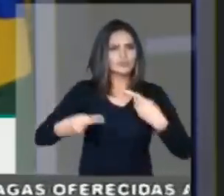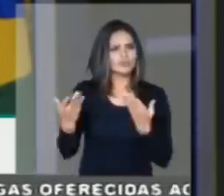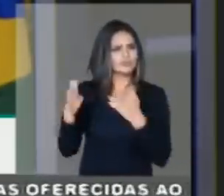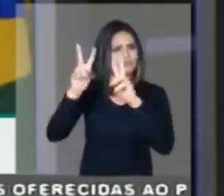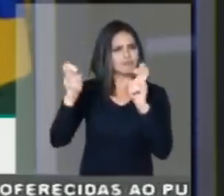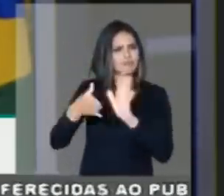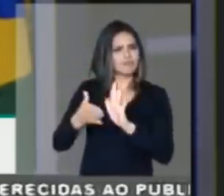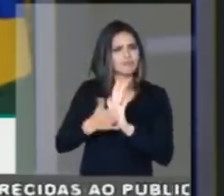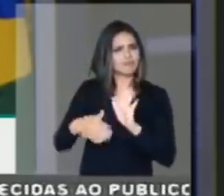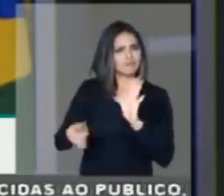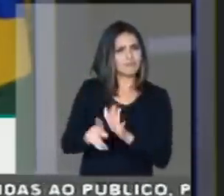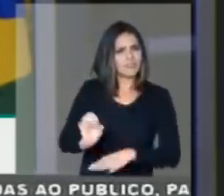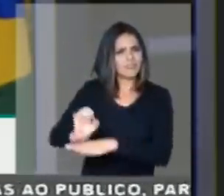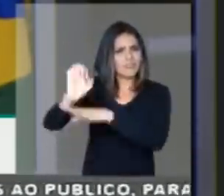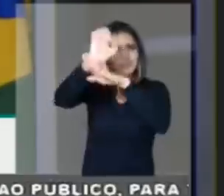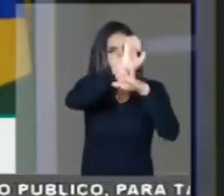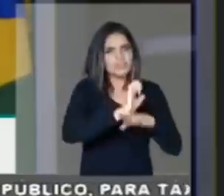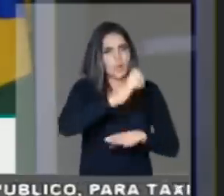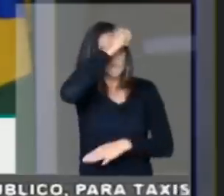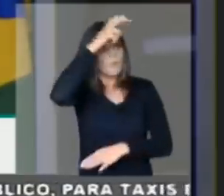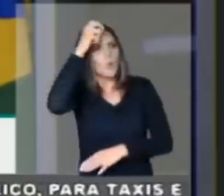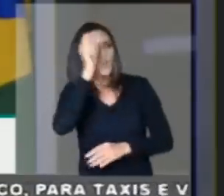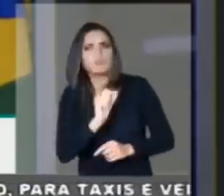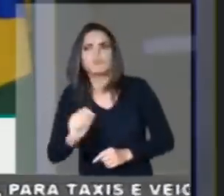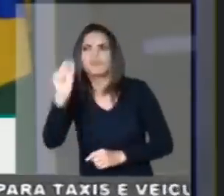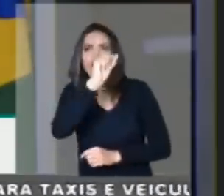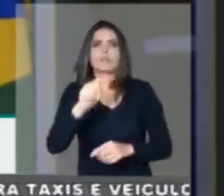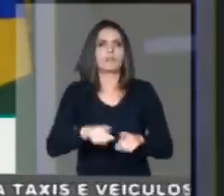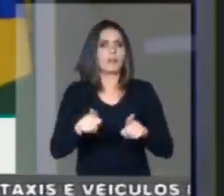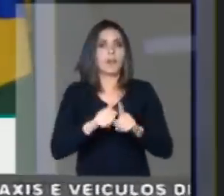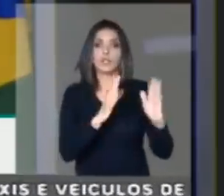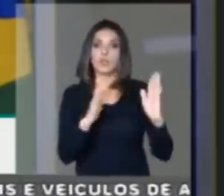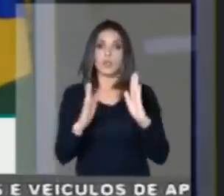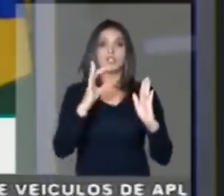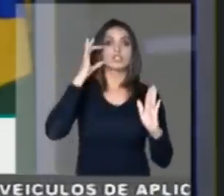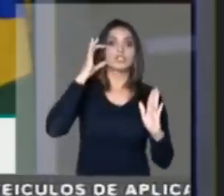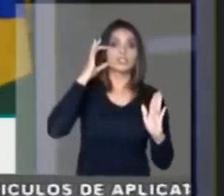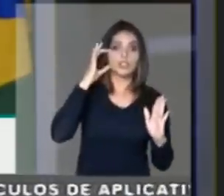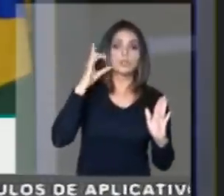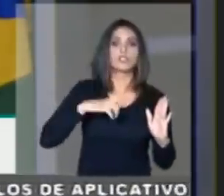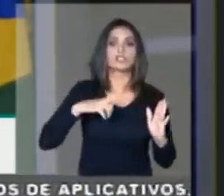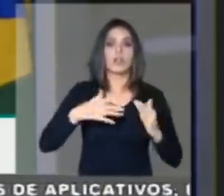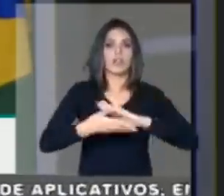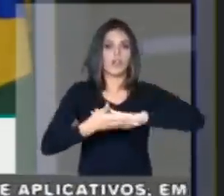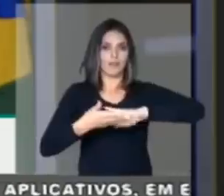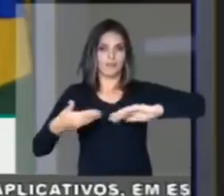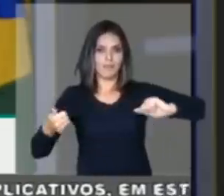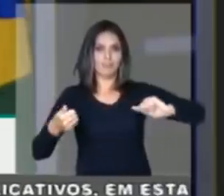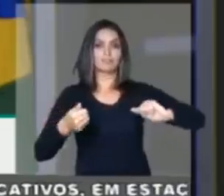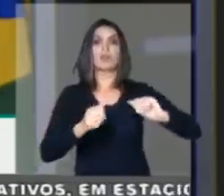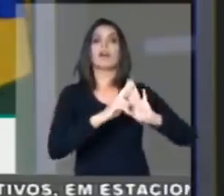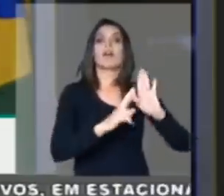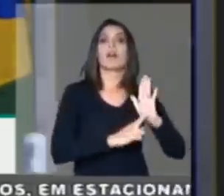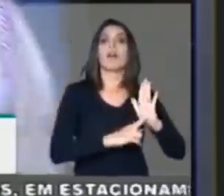matéria importantíssima para os estados e para os municípios, também passando, durante o governo de Dilma Rousseff, pelo rito do impeachment. Qual deveria ser o rito? Se